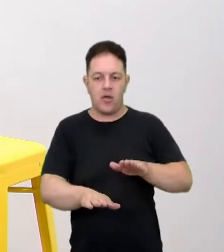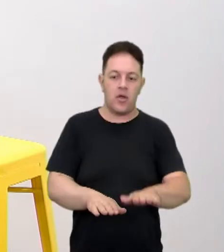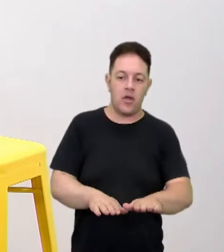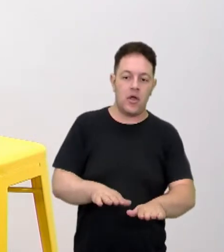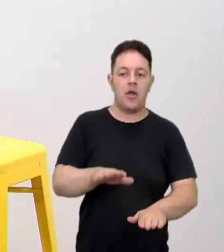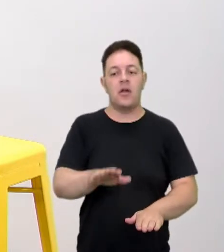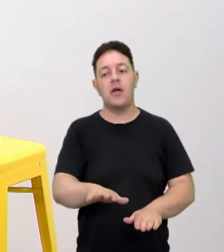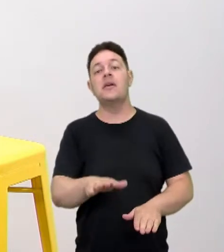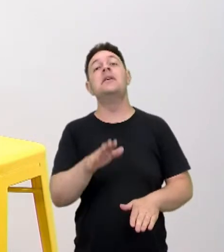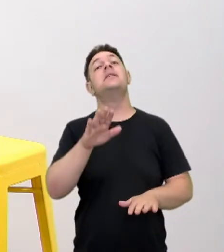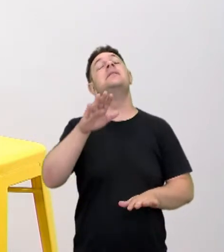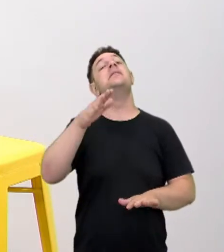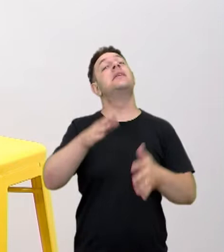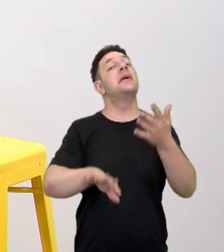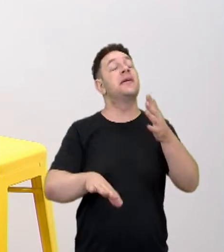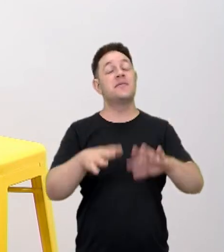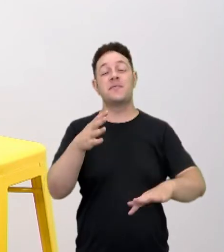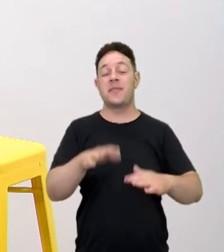muitas vezes,